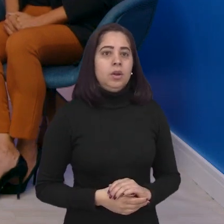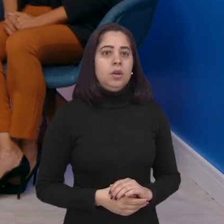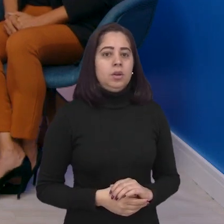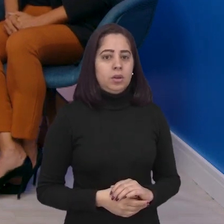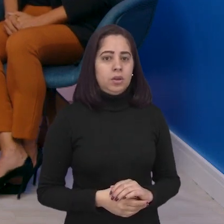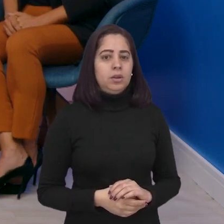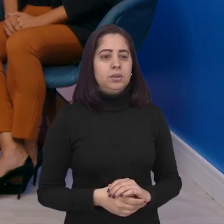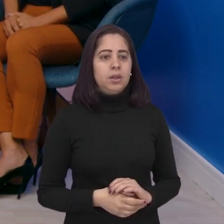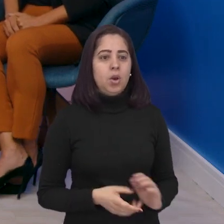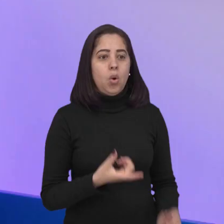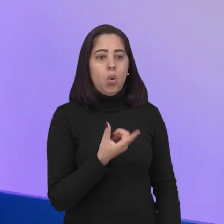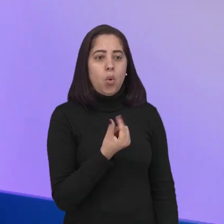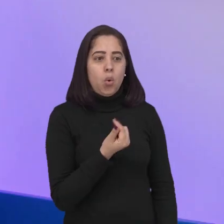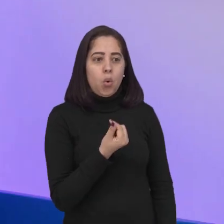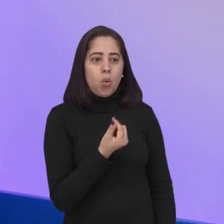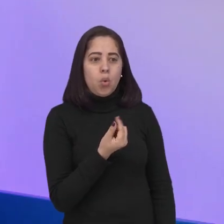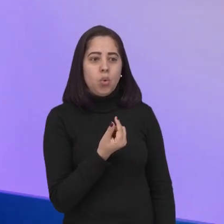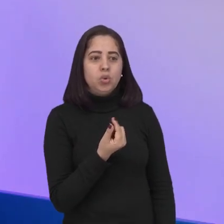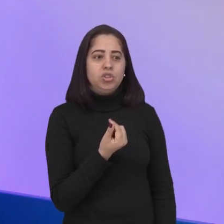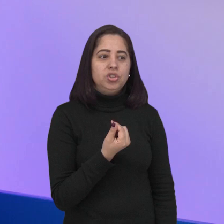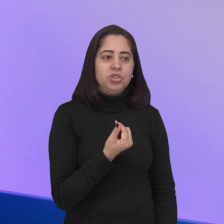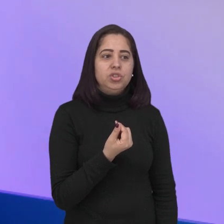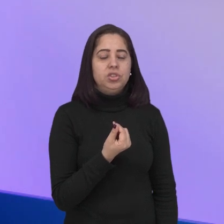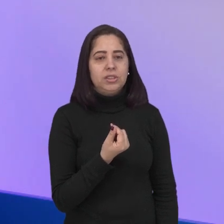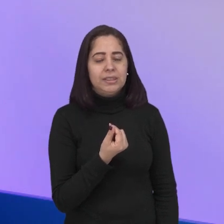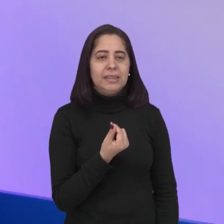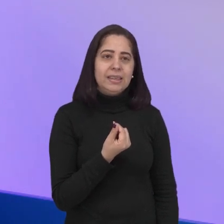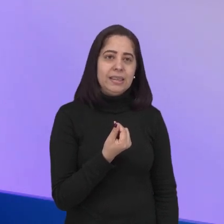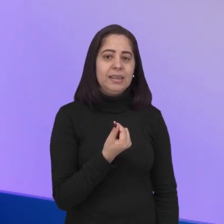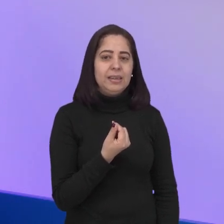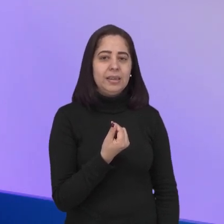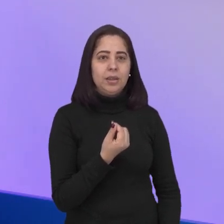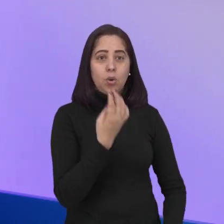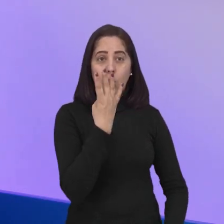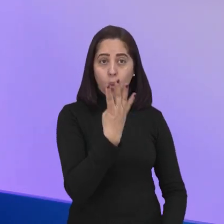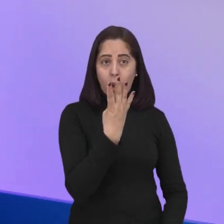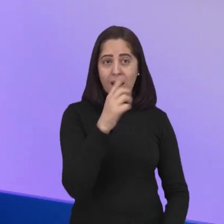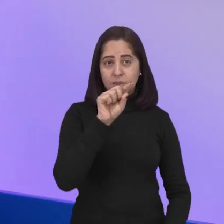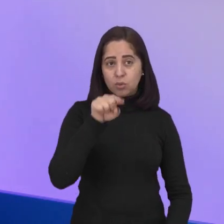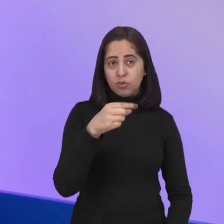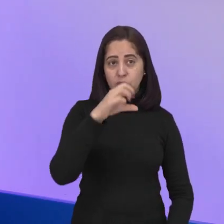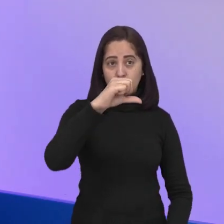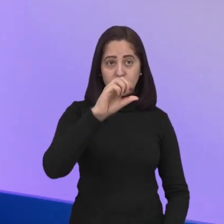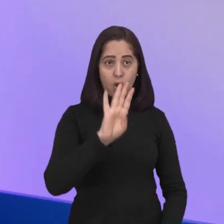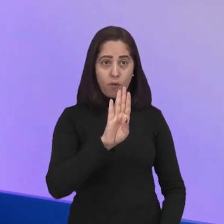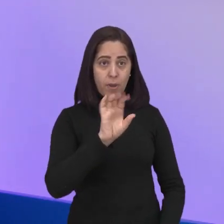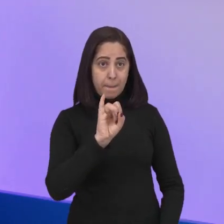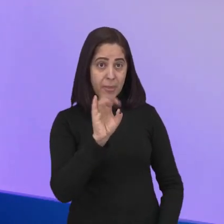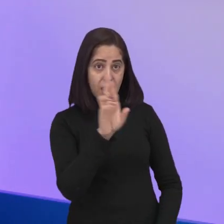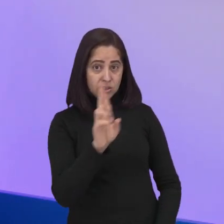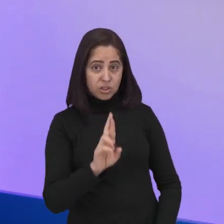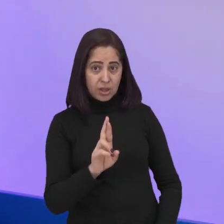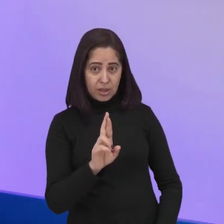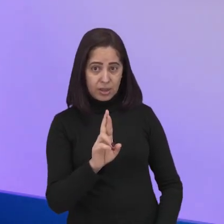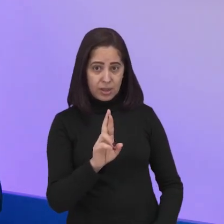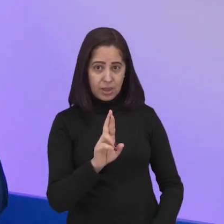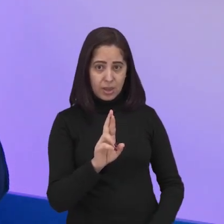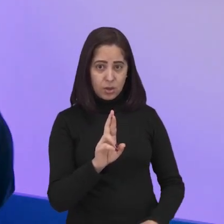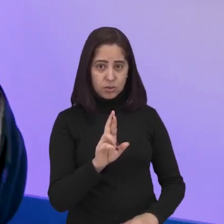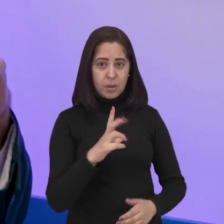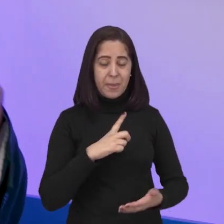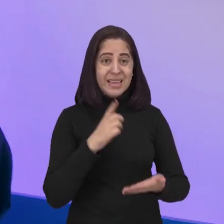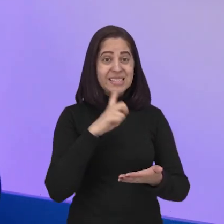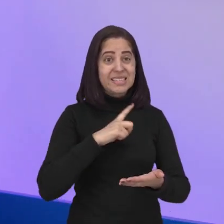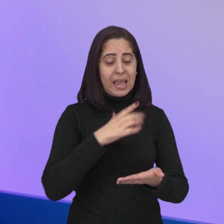Olha, esse valor ele é um valor global, que esse ano está em 4,9 bilhões, e ele é fatiado,